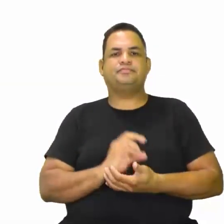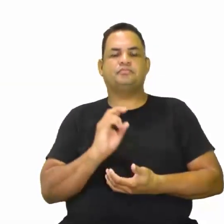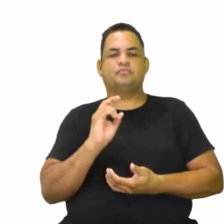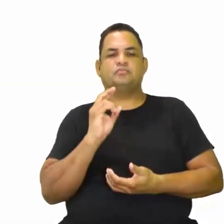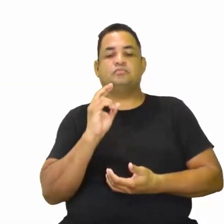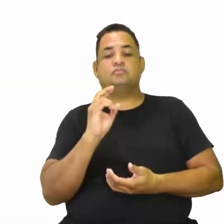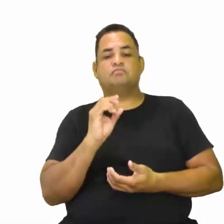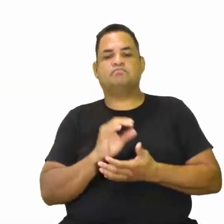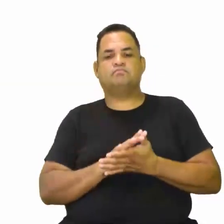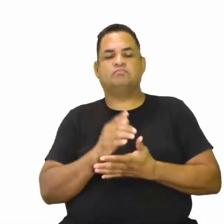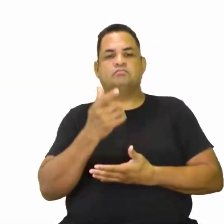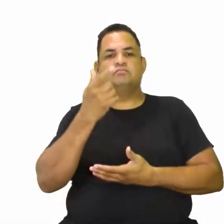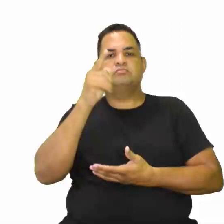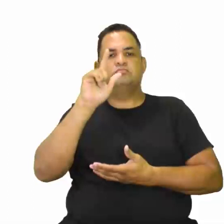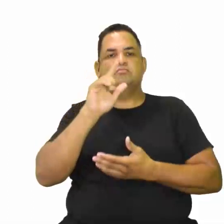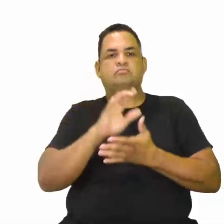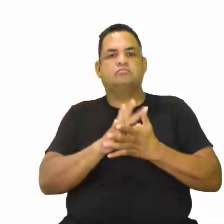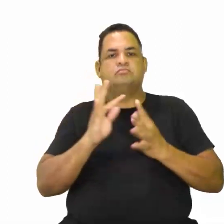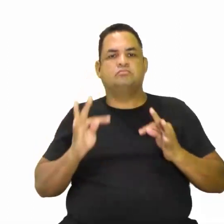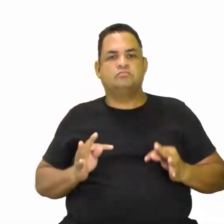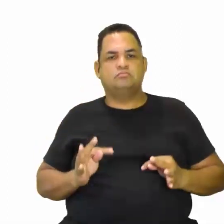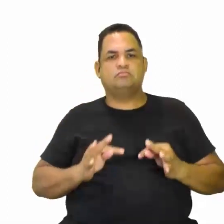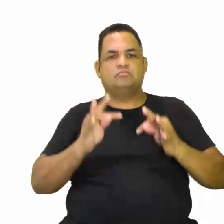outra técnica de